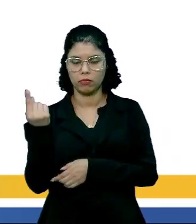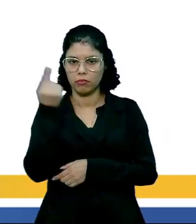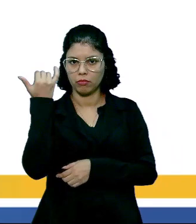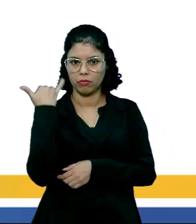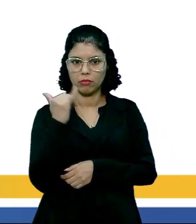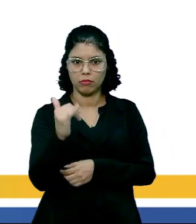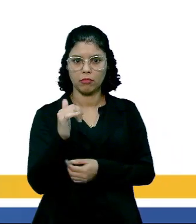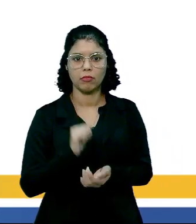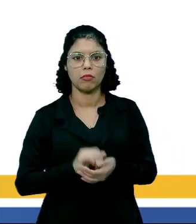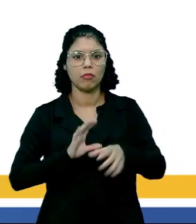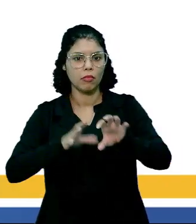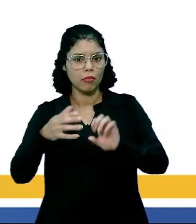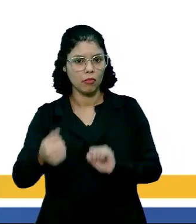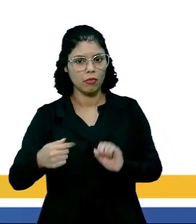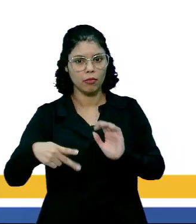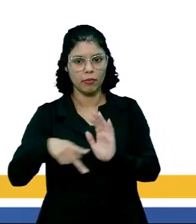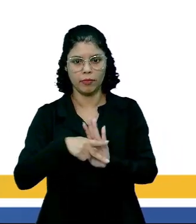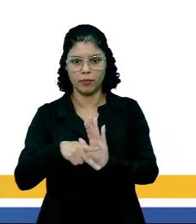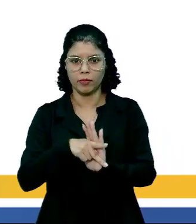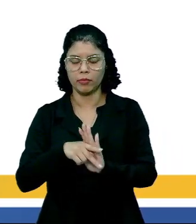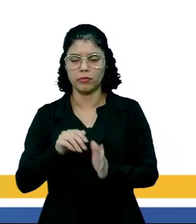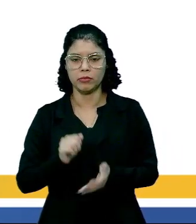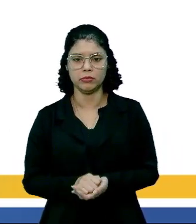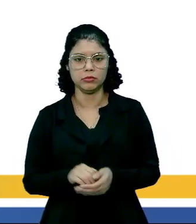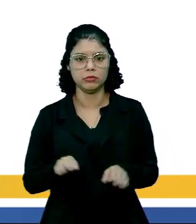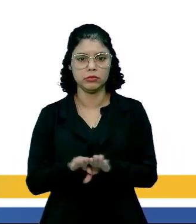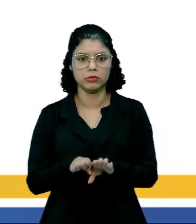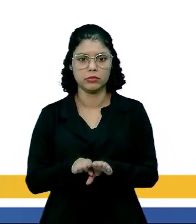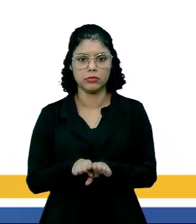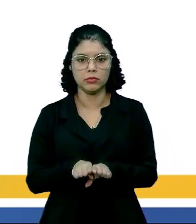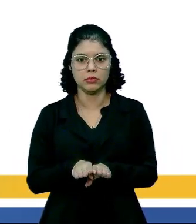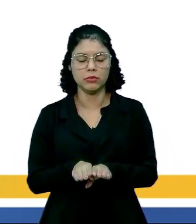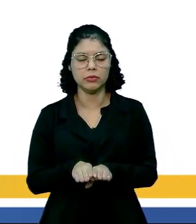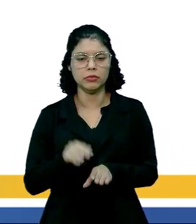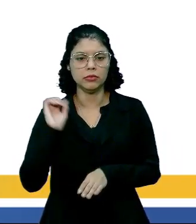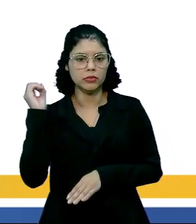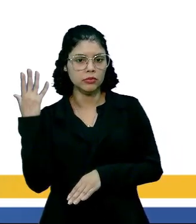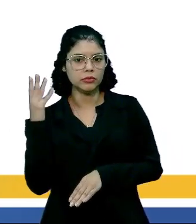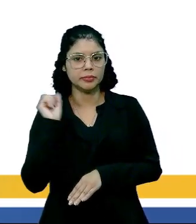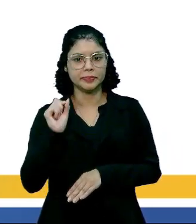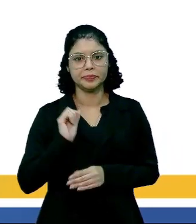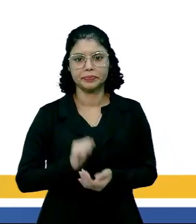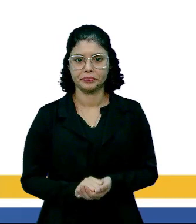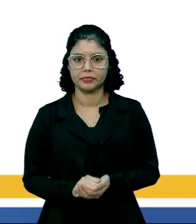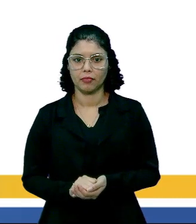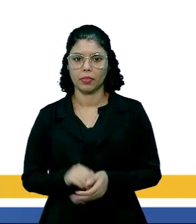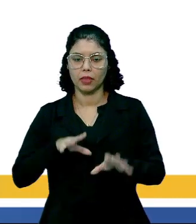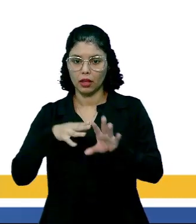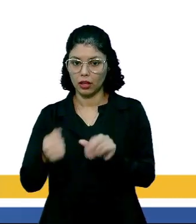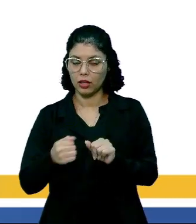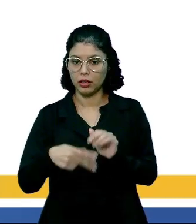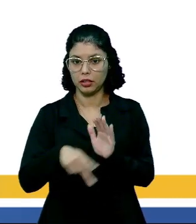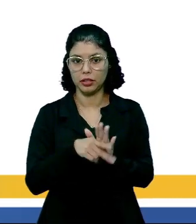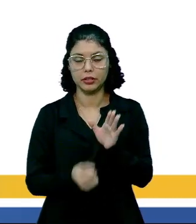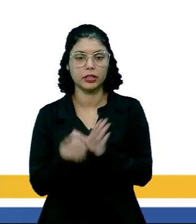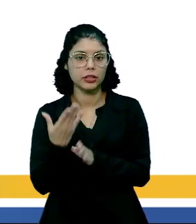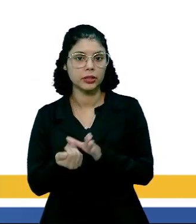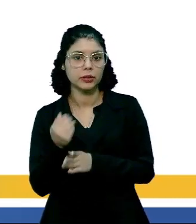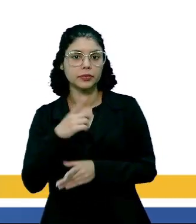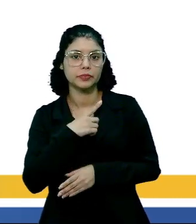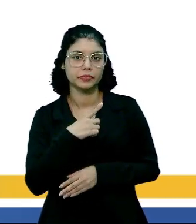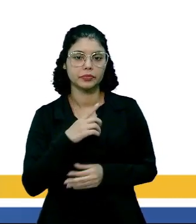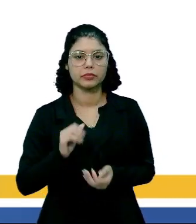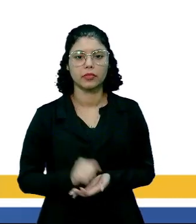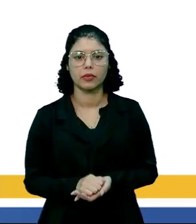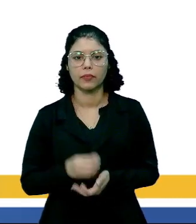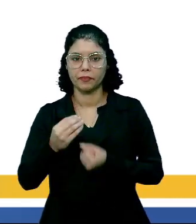em Alta Energia isso dentro de um complexo ativado E aí acontece a formação do produto Tudo bem então eu